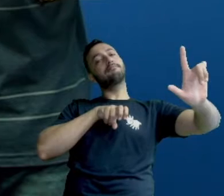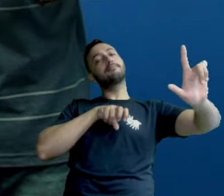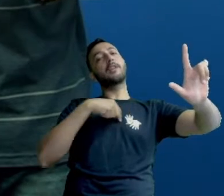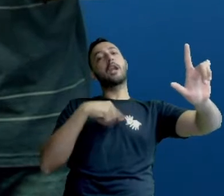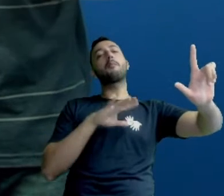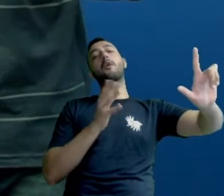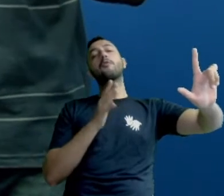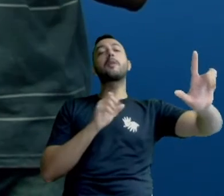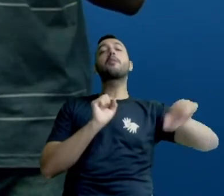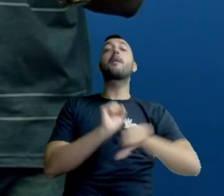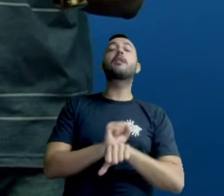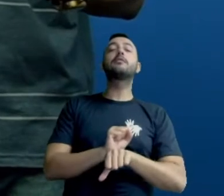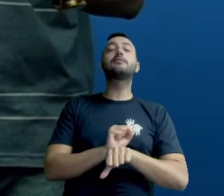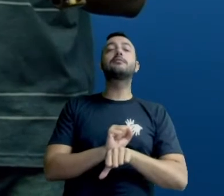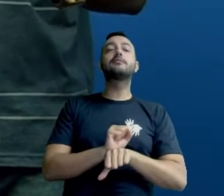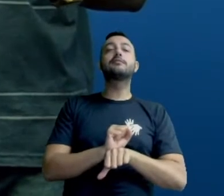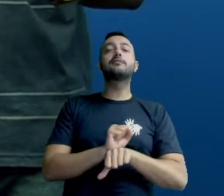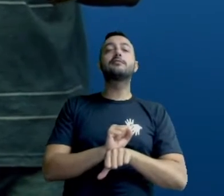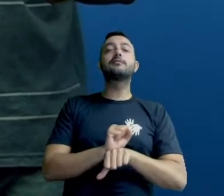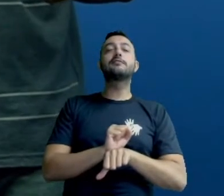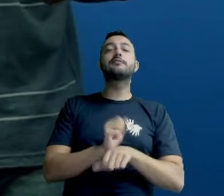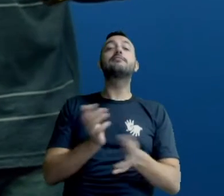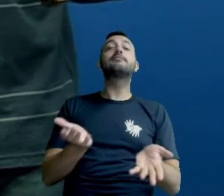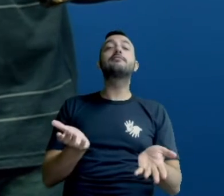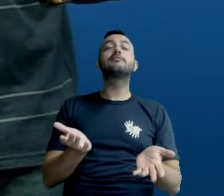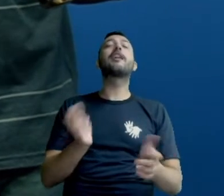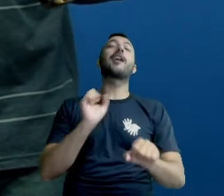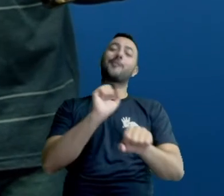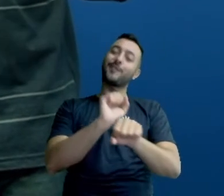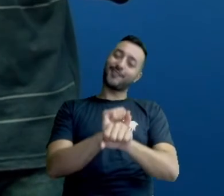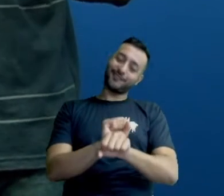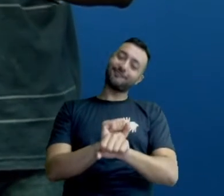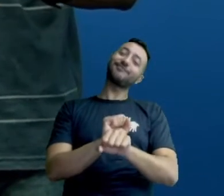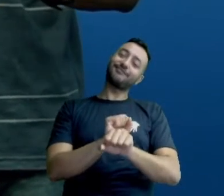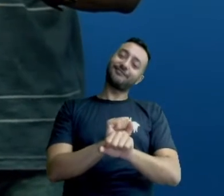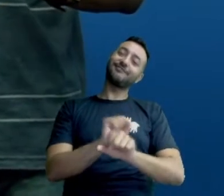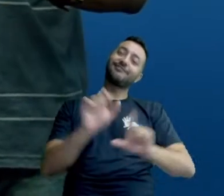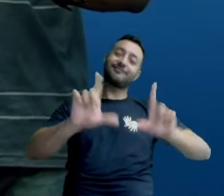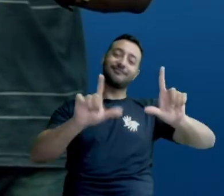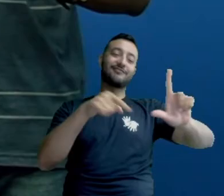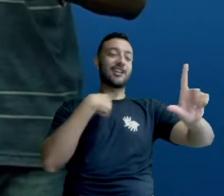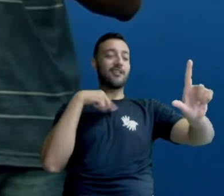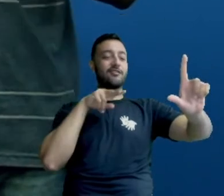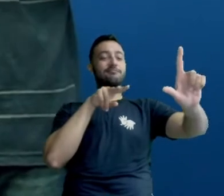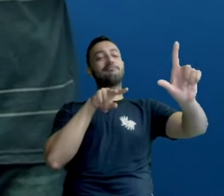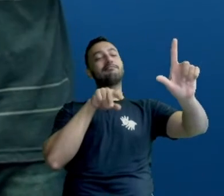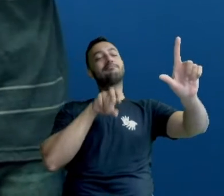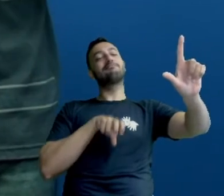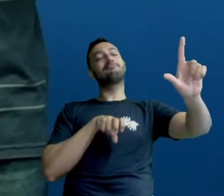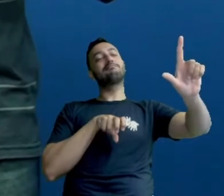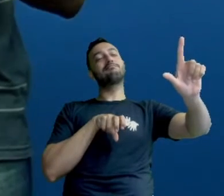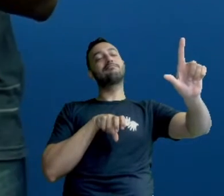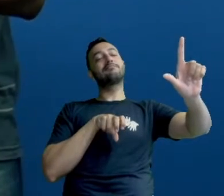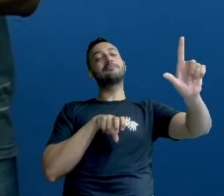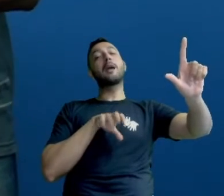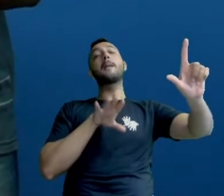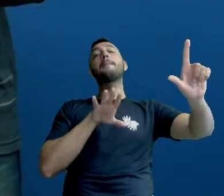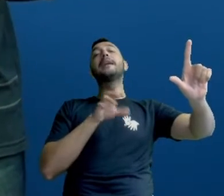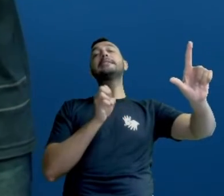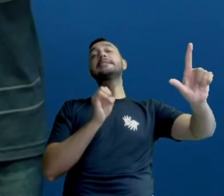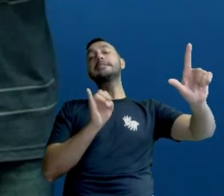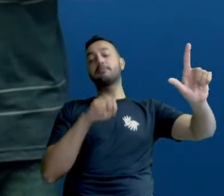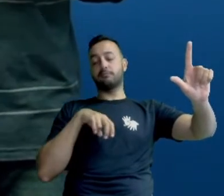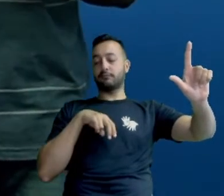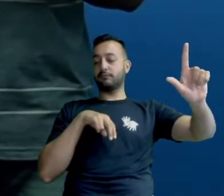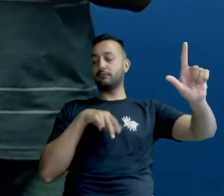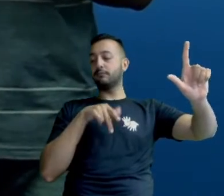repouso? Você está em repouso, está parado. Mas se você se levanta e vai pegar uma